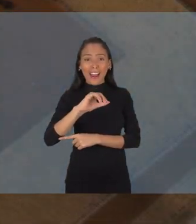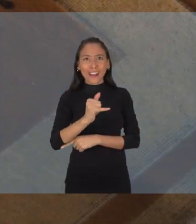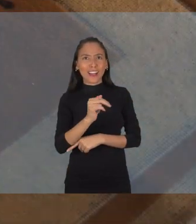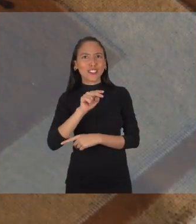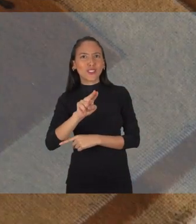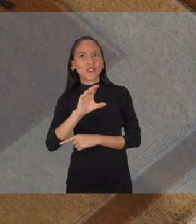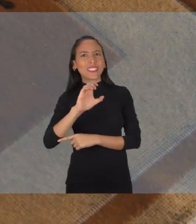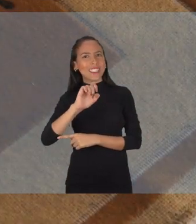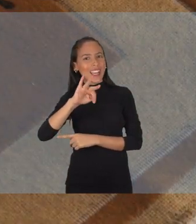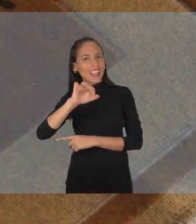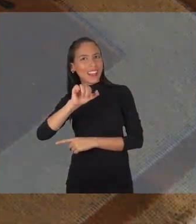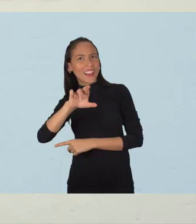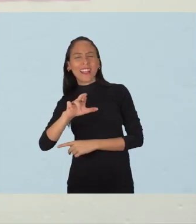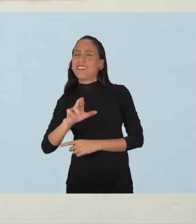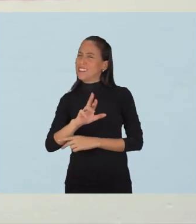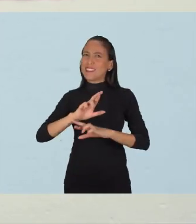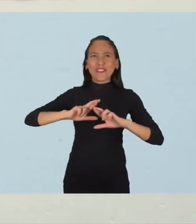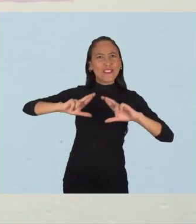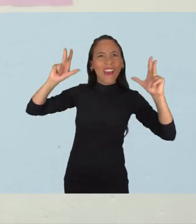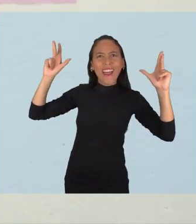de tudo. Vou, vou.